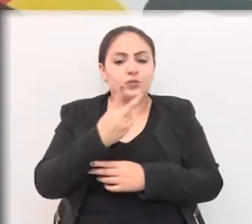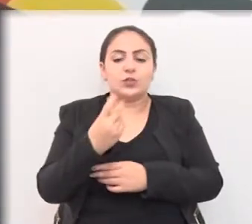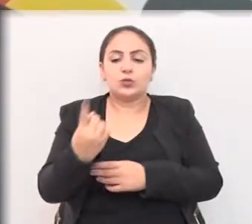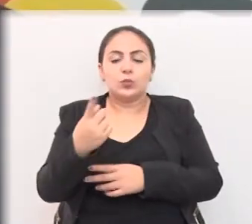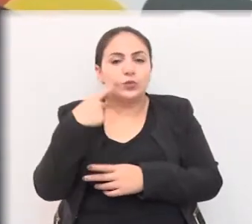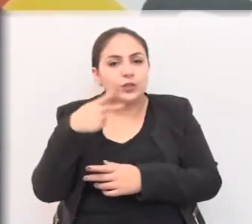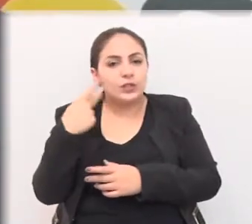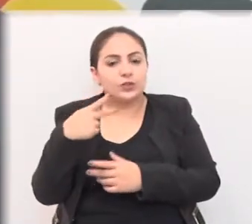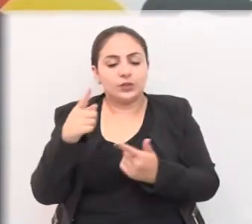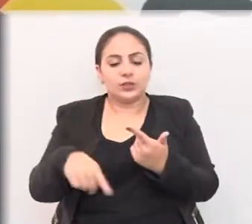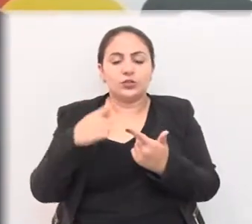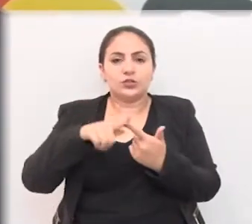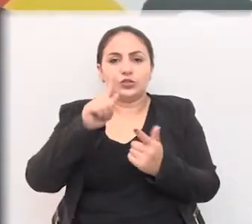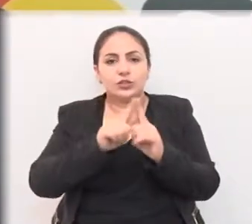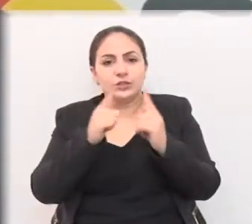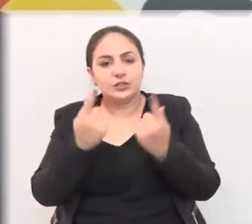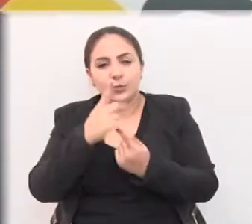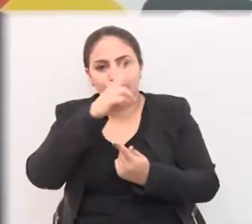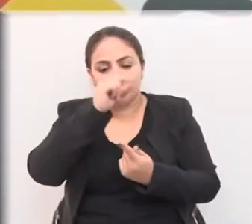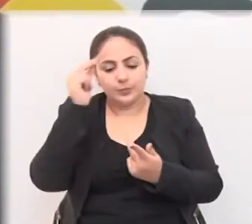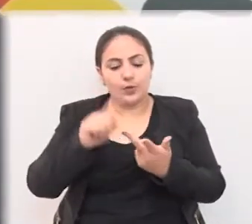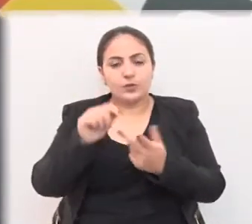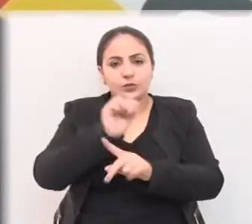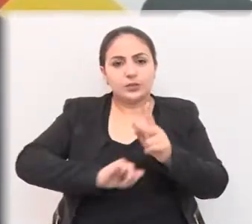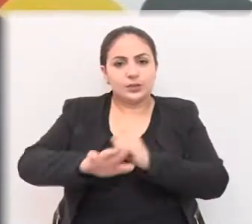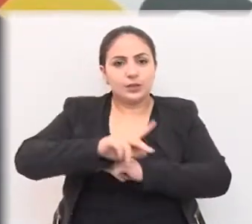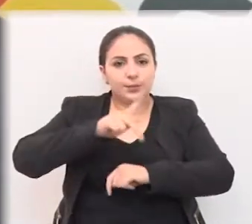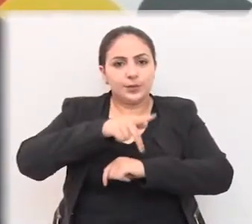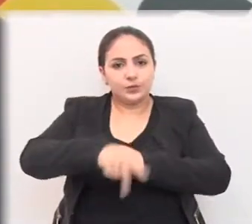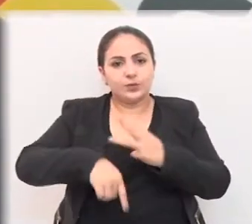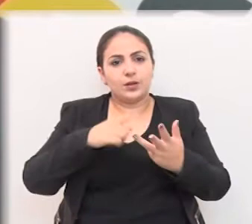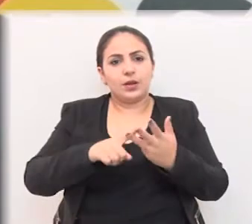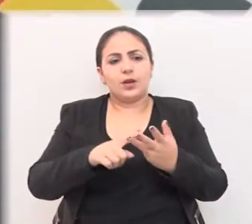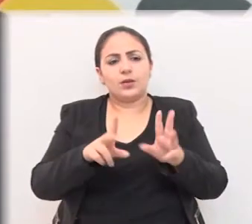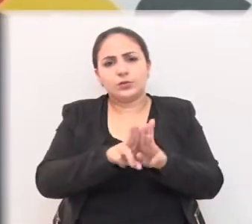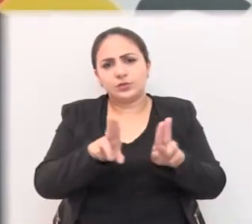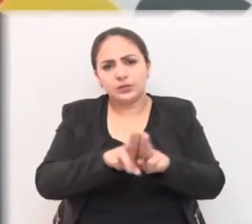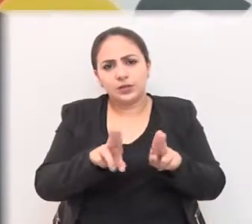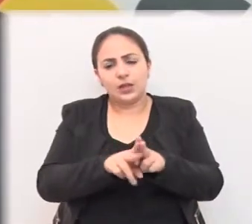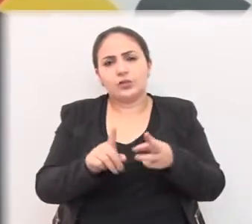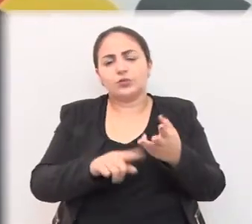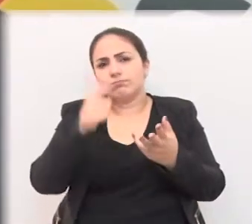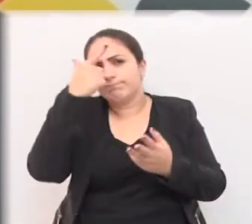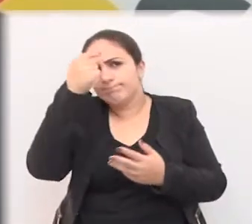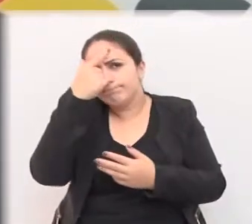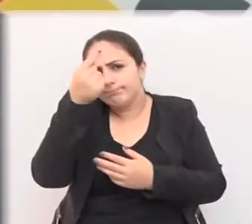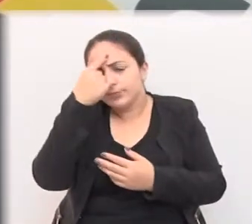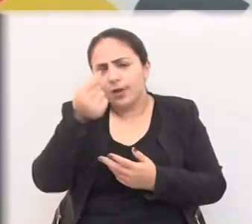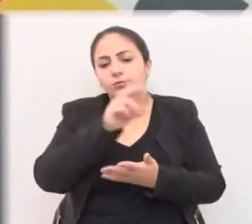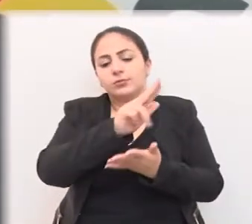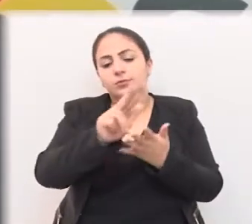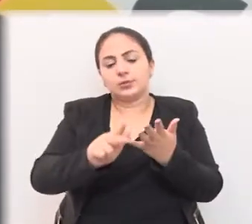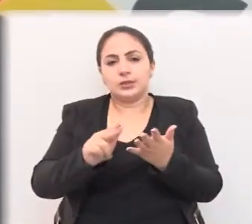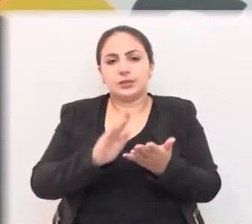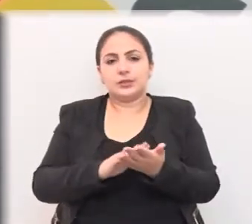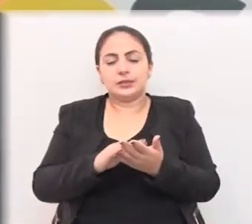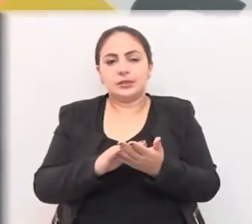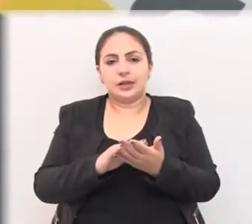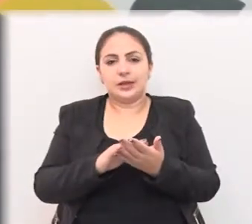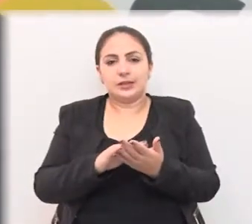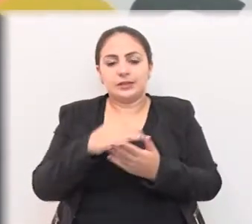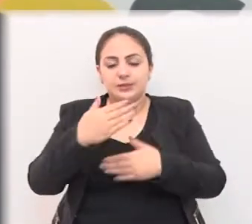vereadores, a gestão municipal, a sociedade de Passo Fundo, a universidades, faculdades que se envolveram nessa